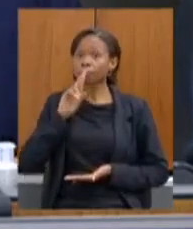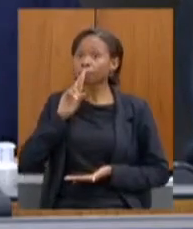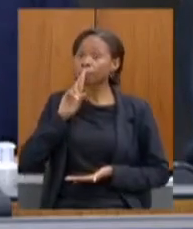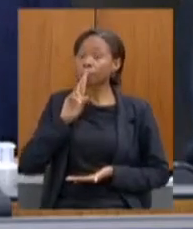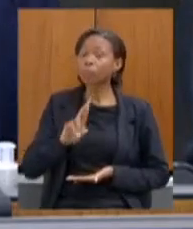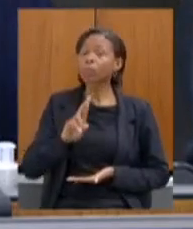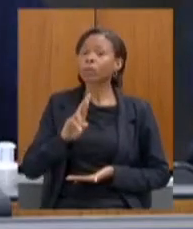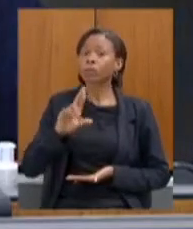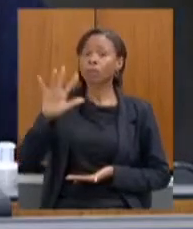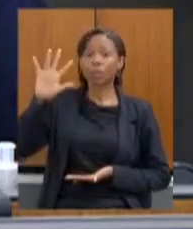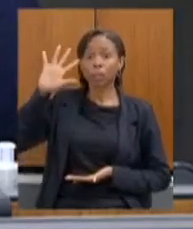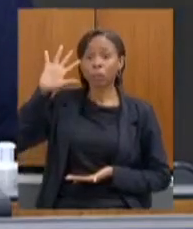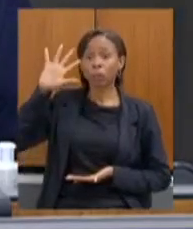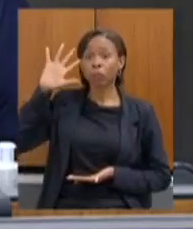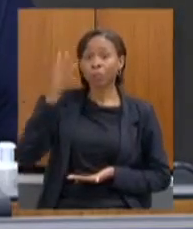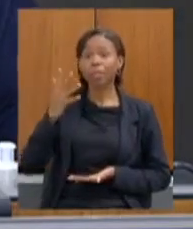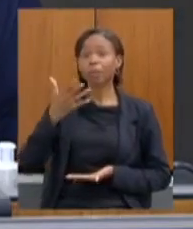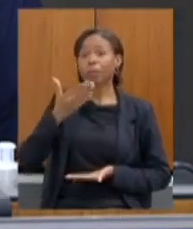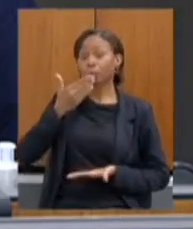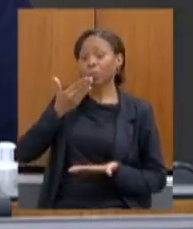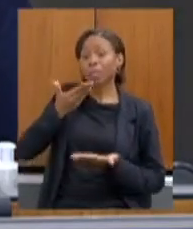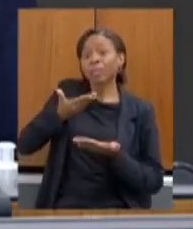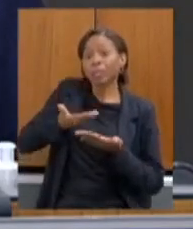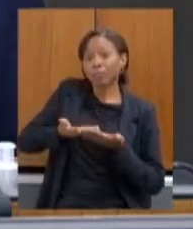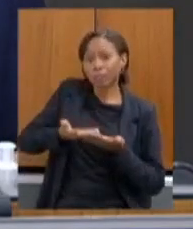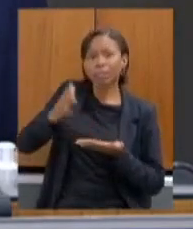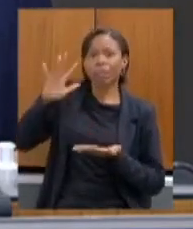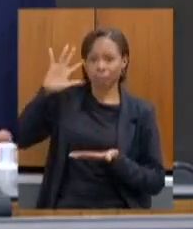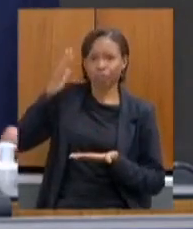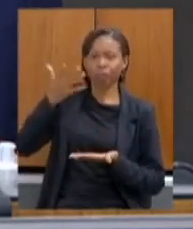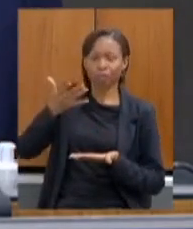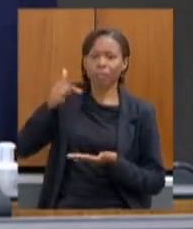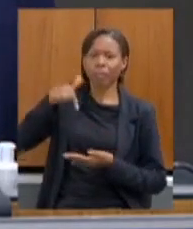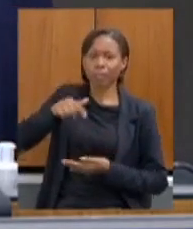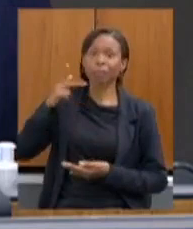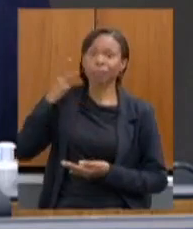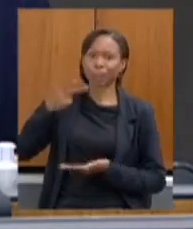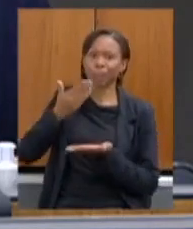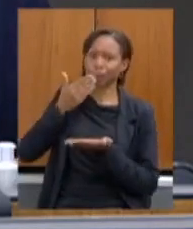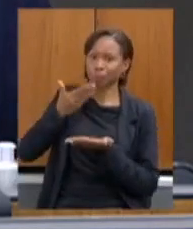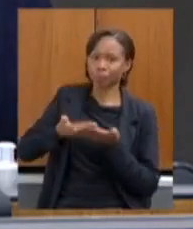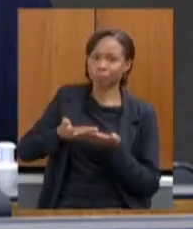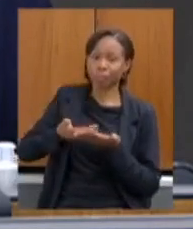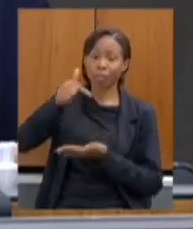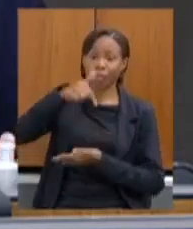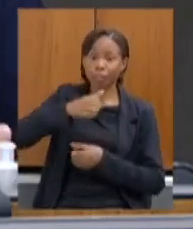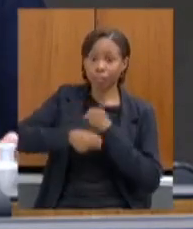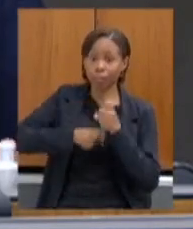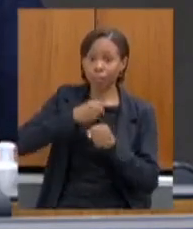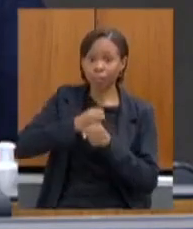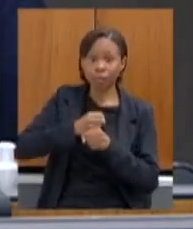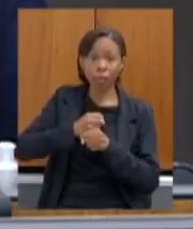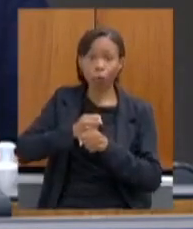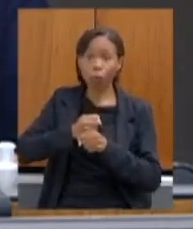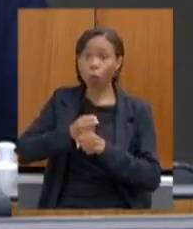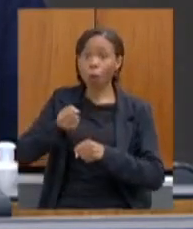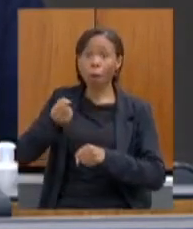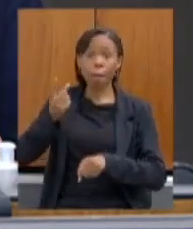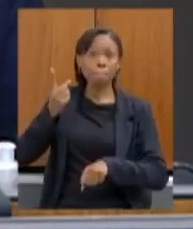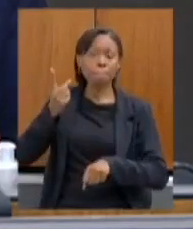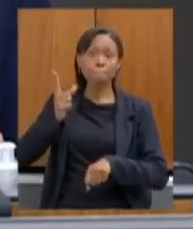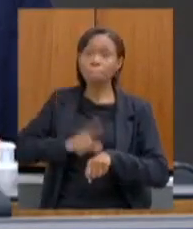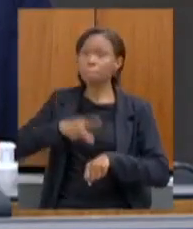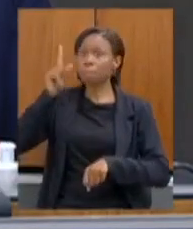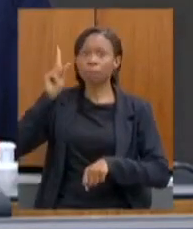dos parlamentares ao longo do ano de 2020. Tivemos um recorde histórico este ano, 1.225 requerimentos